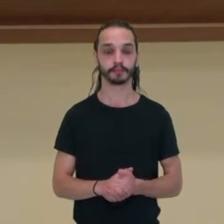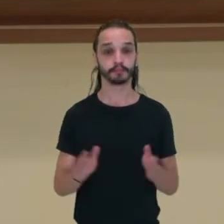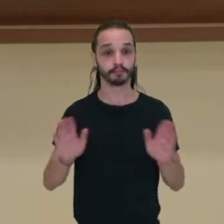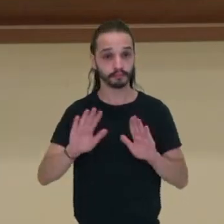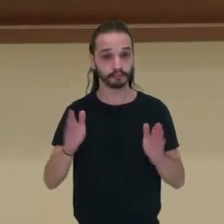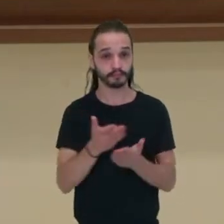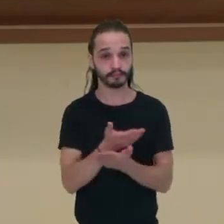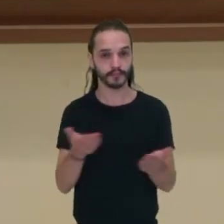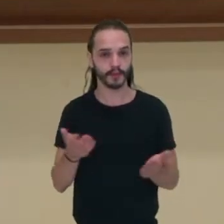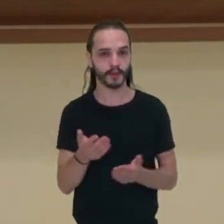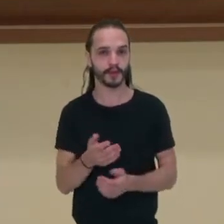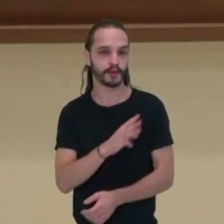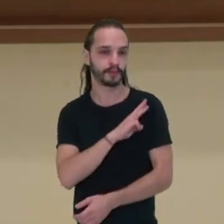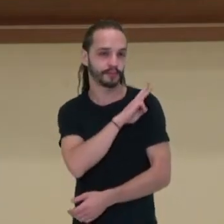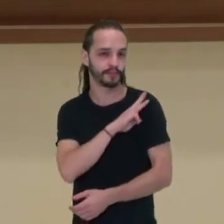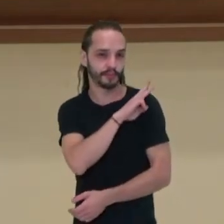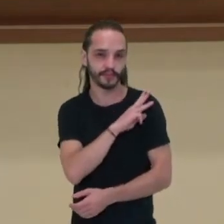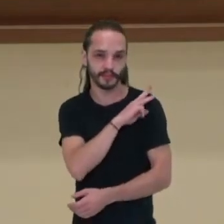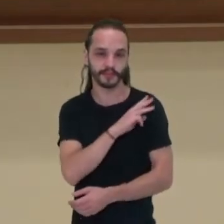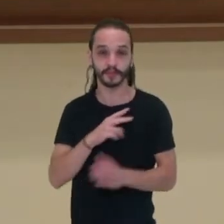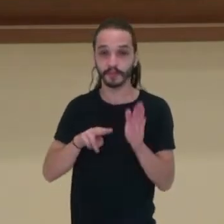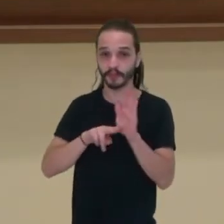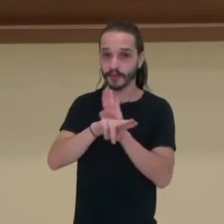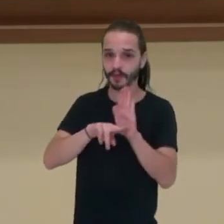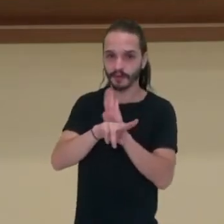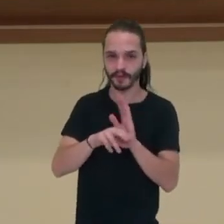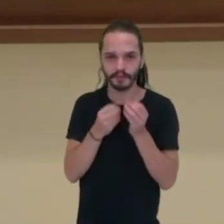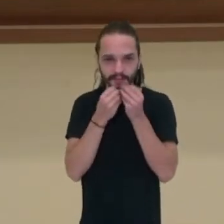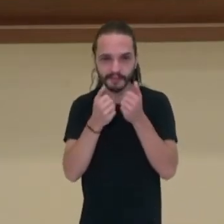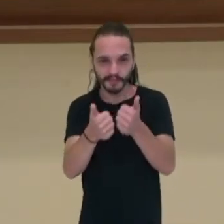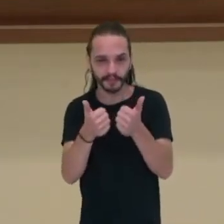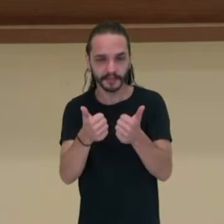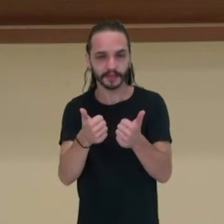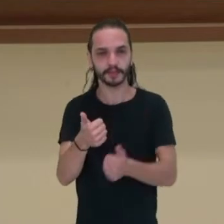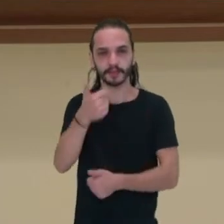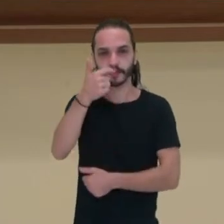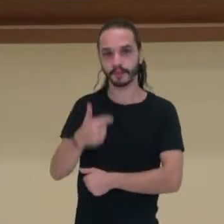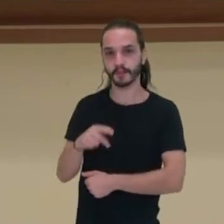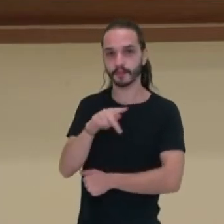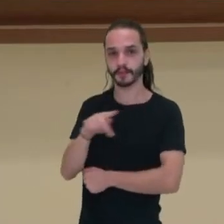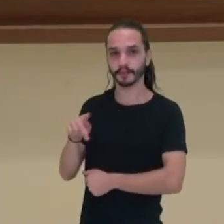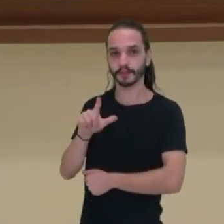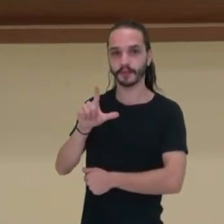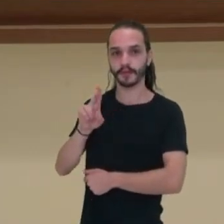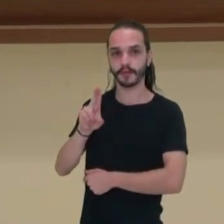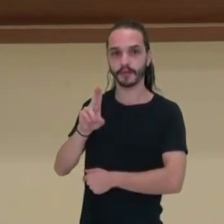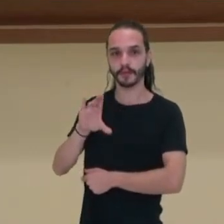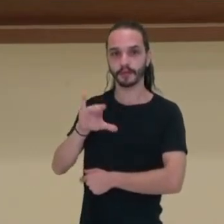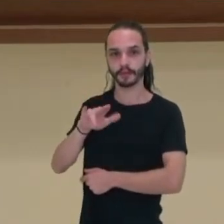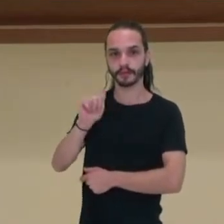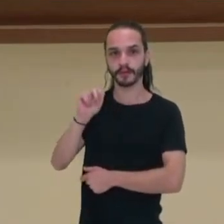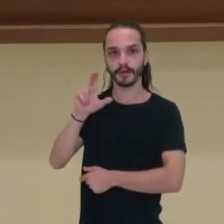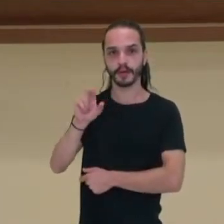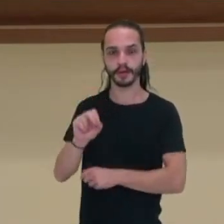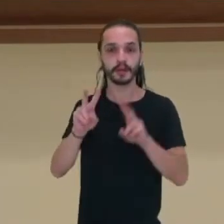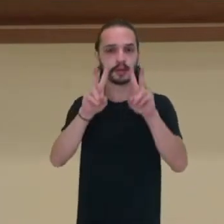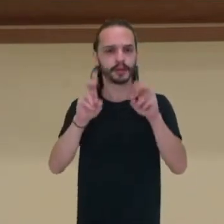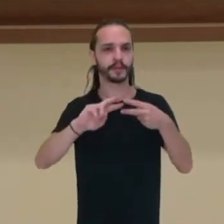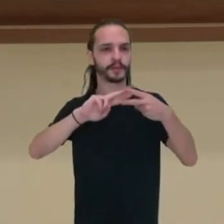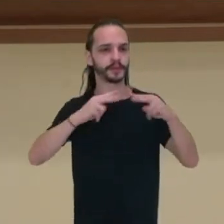Fala galera da terceira série Biologia, tudo beleza? Sou o professor Luciano trazendo para vocês assunto de